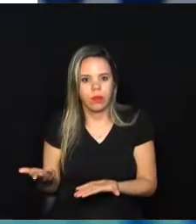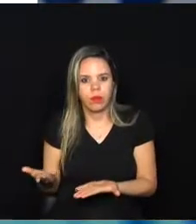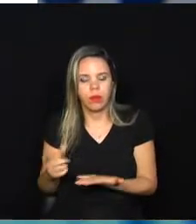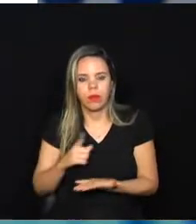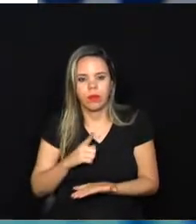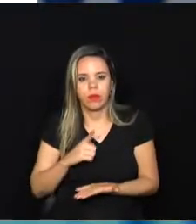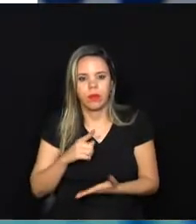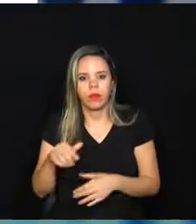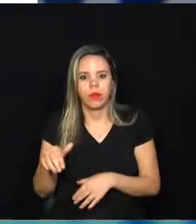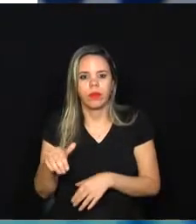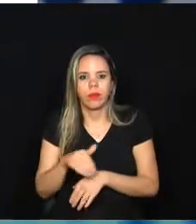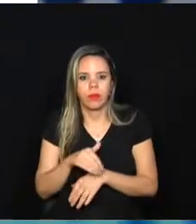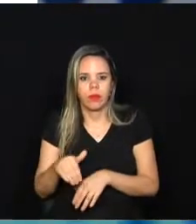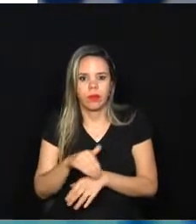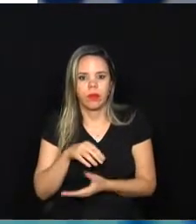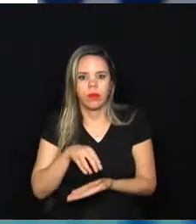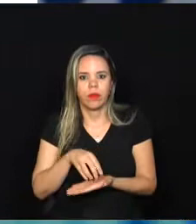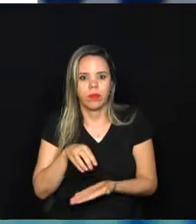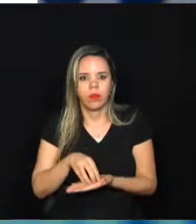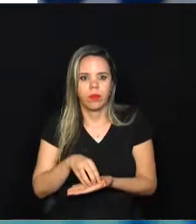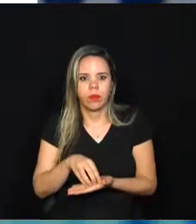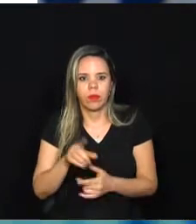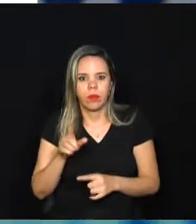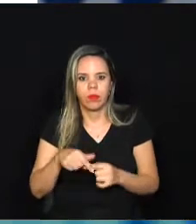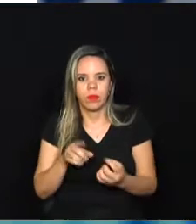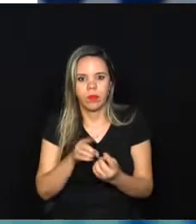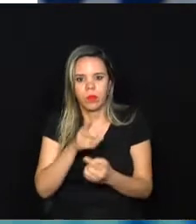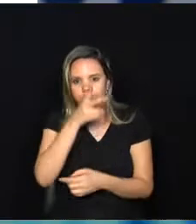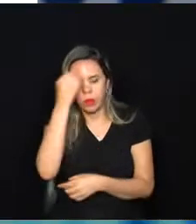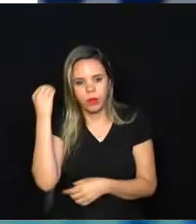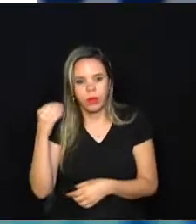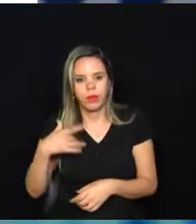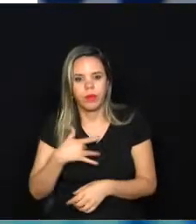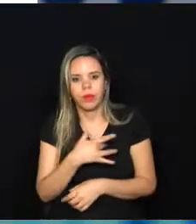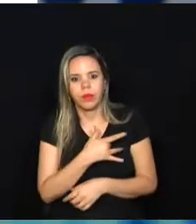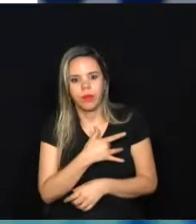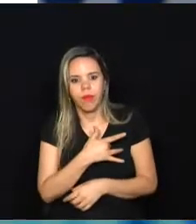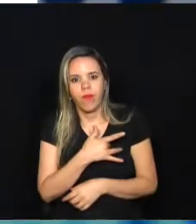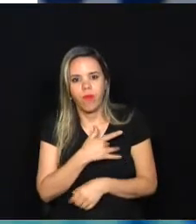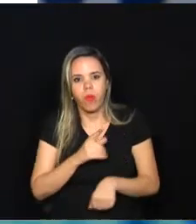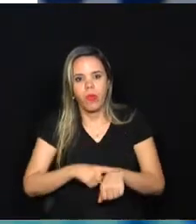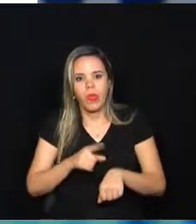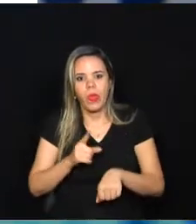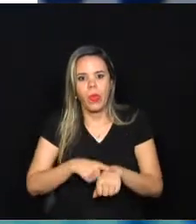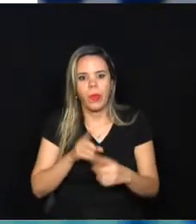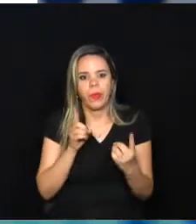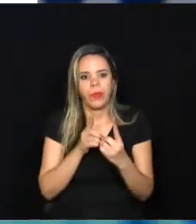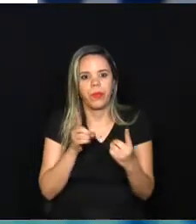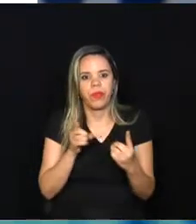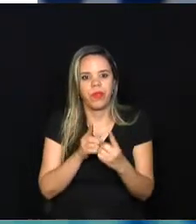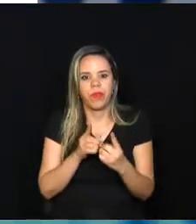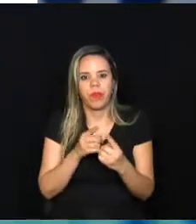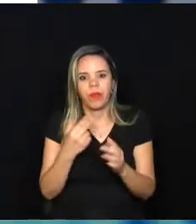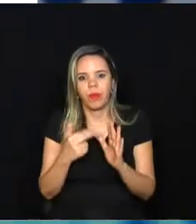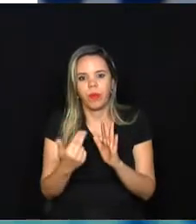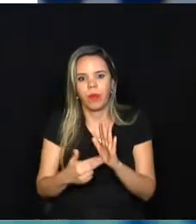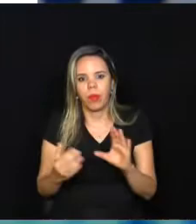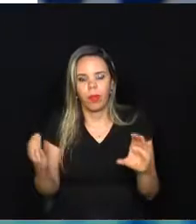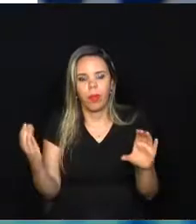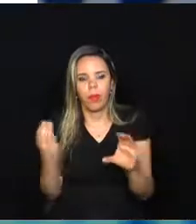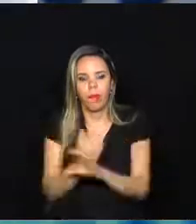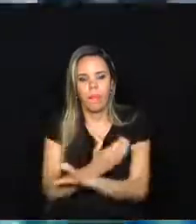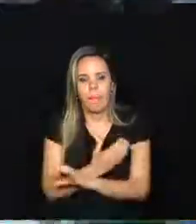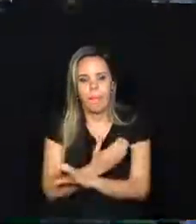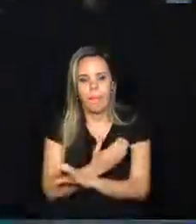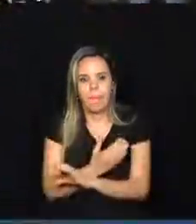os endereços das unidades e dos equipamentos públicos de saúde, o horário de atendimento e os nomes completos,